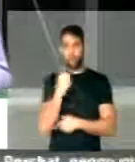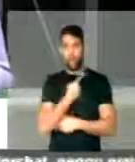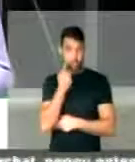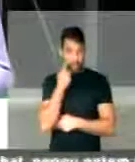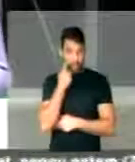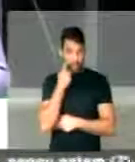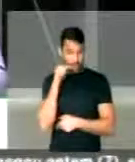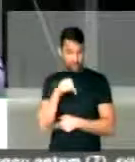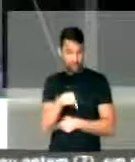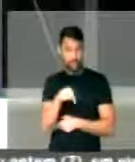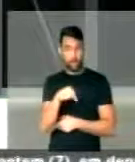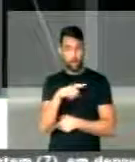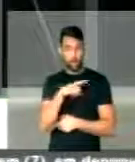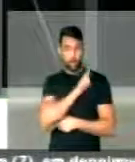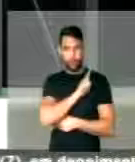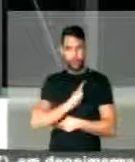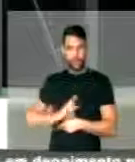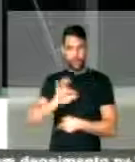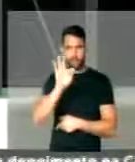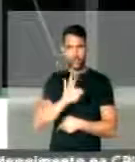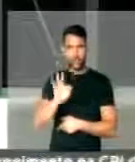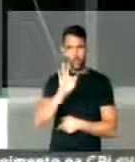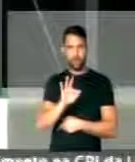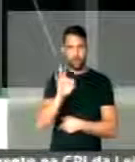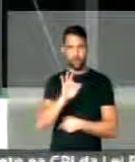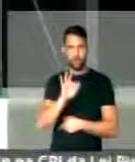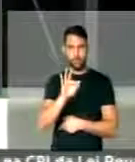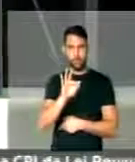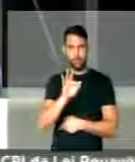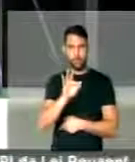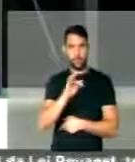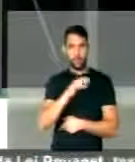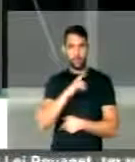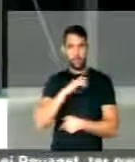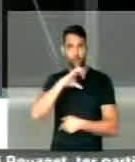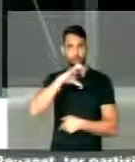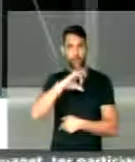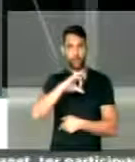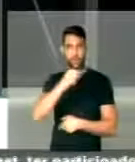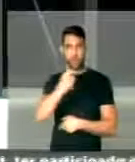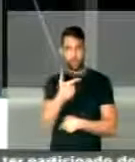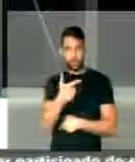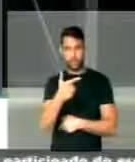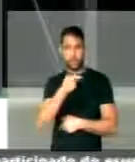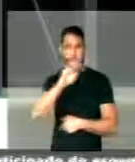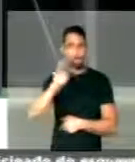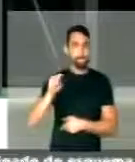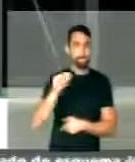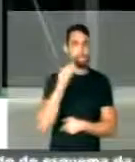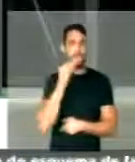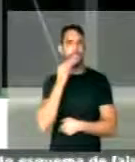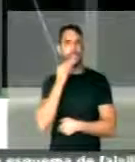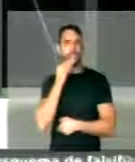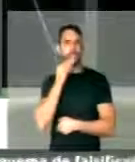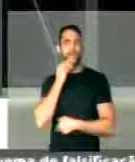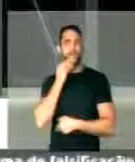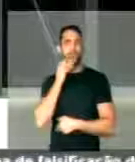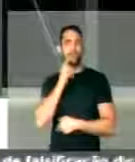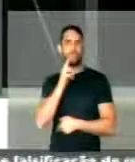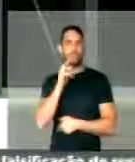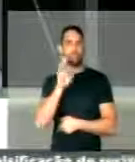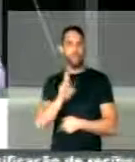vimos aqui que o governo federal, com 92 bilhões